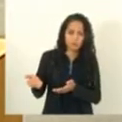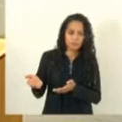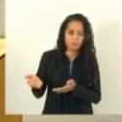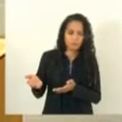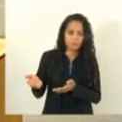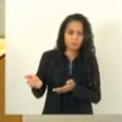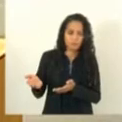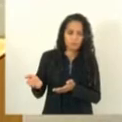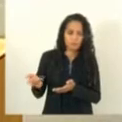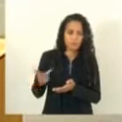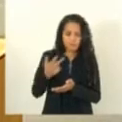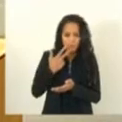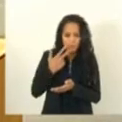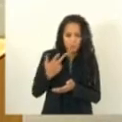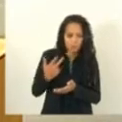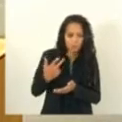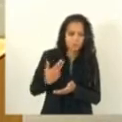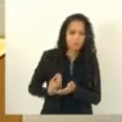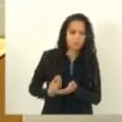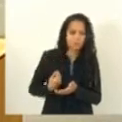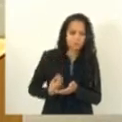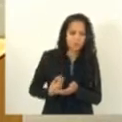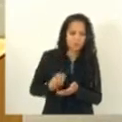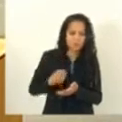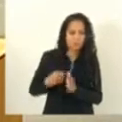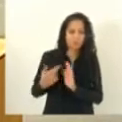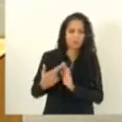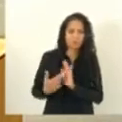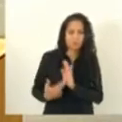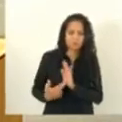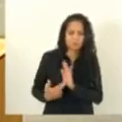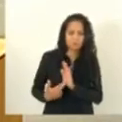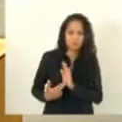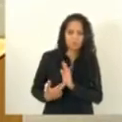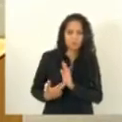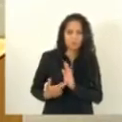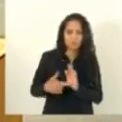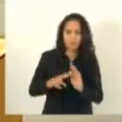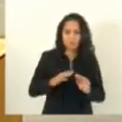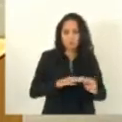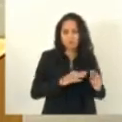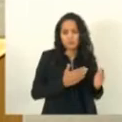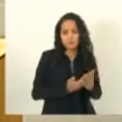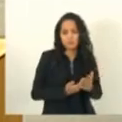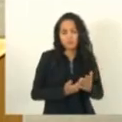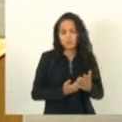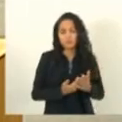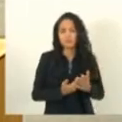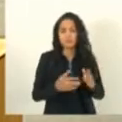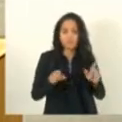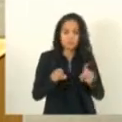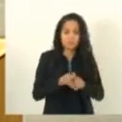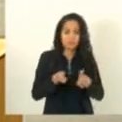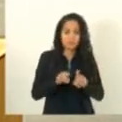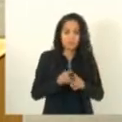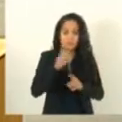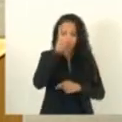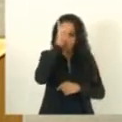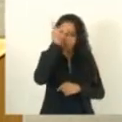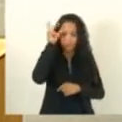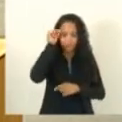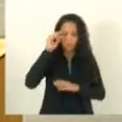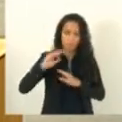você me passou que existe realmente diretriz, não só nas escolas estaduais, mas também nas